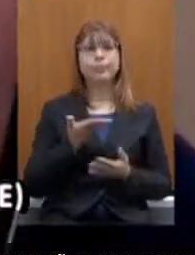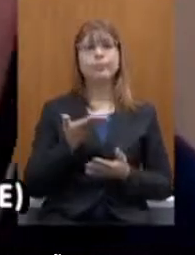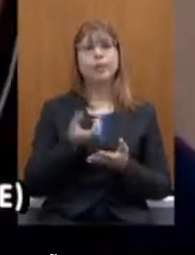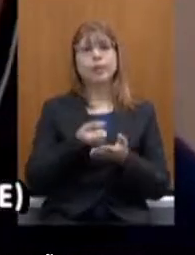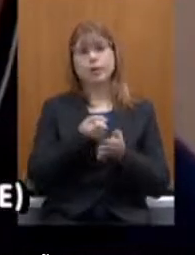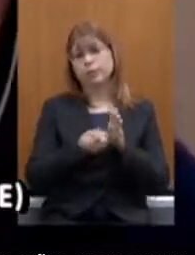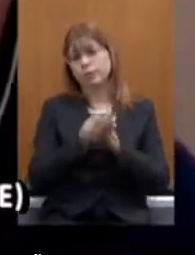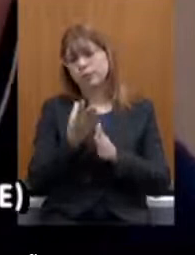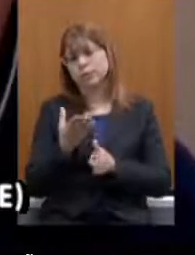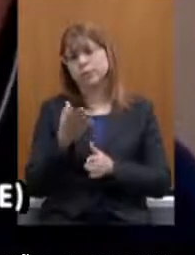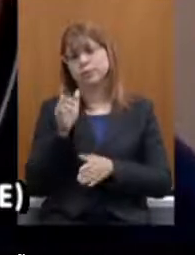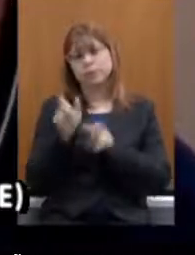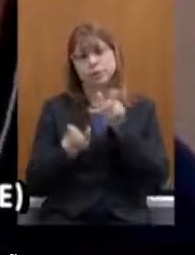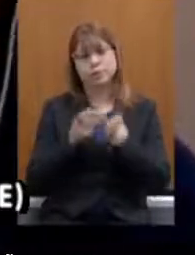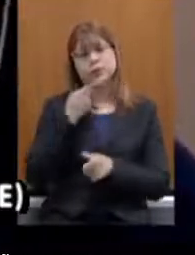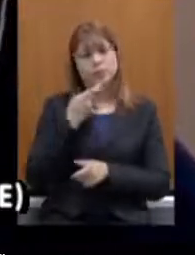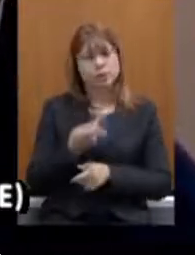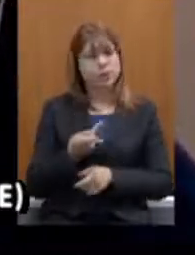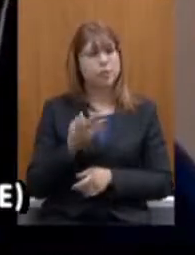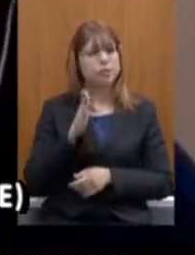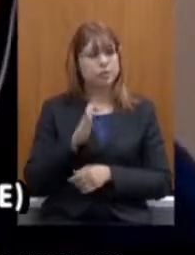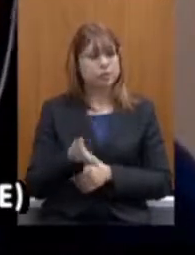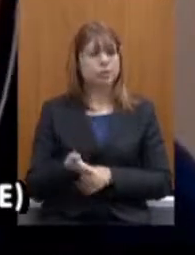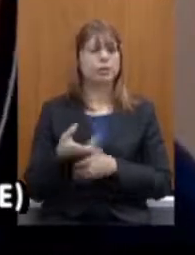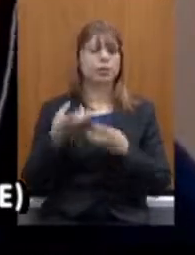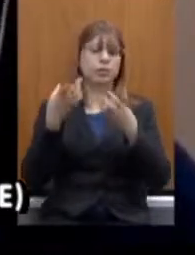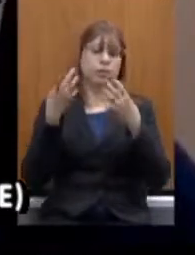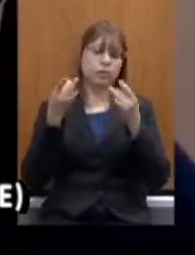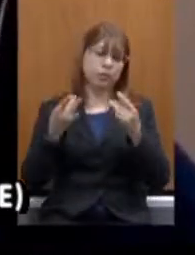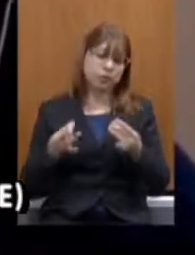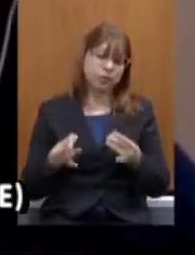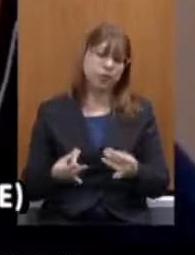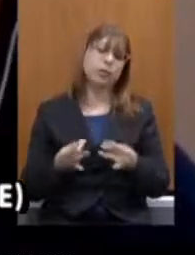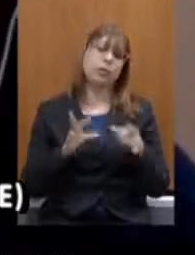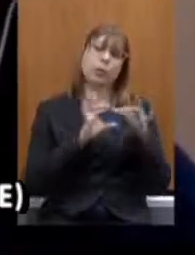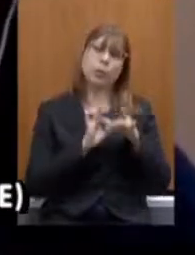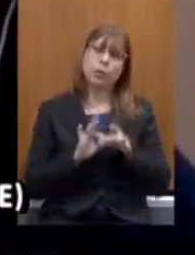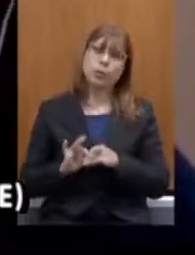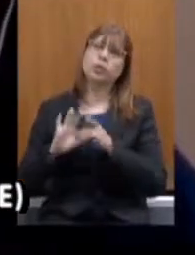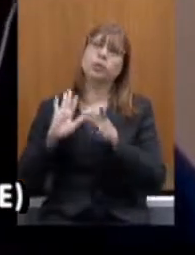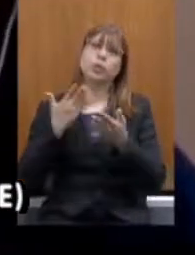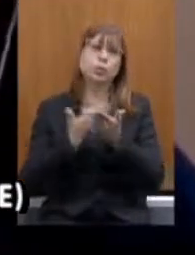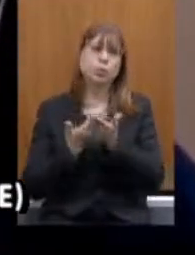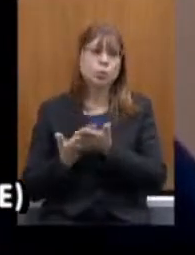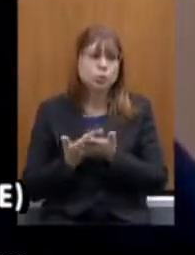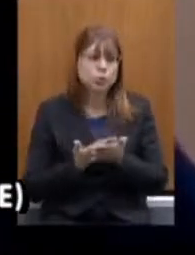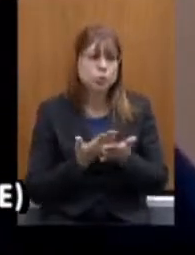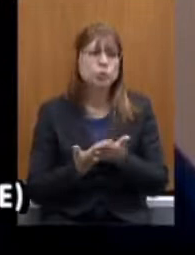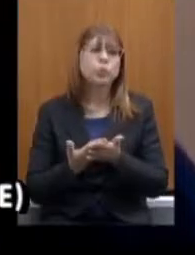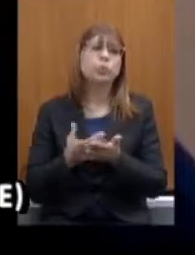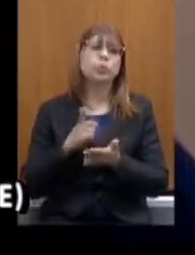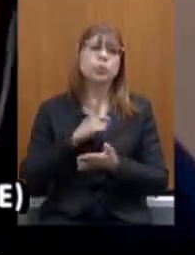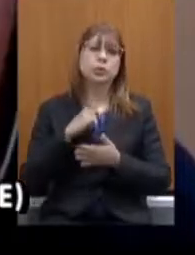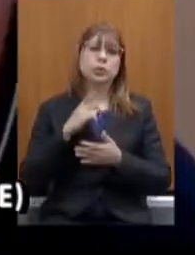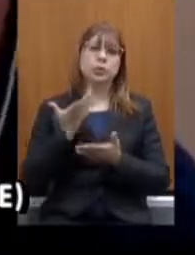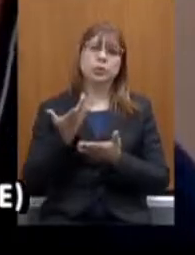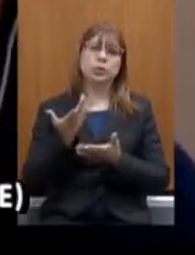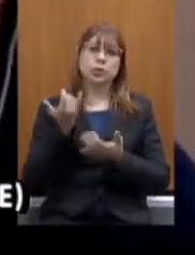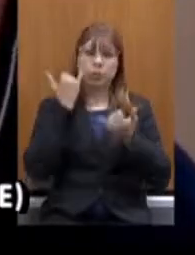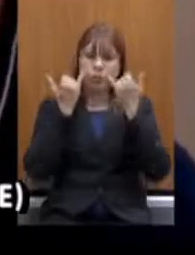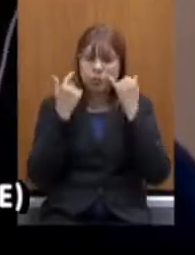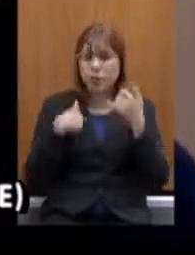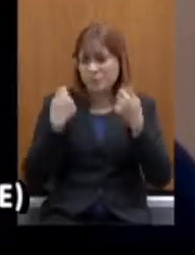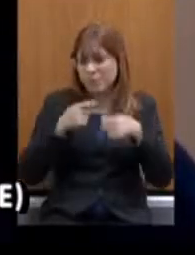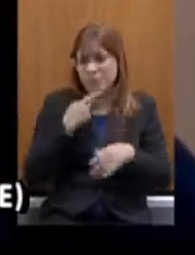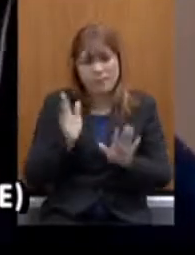muito bem colocadas muito bem povoadas contextualizadas estudadas né cuidados que eu não preciso